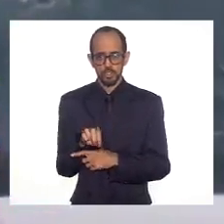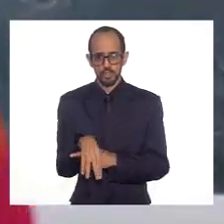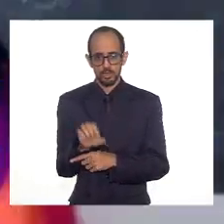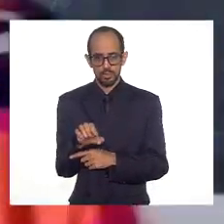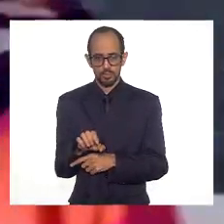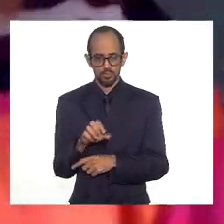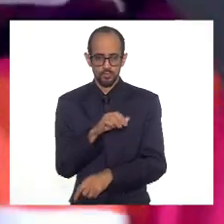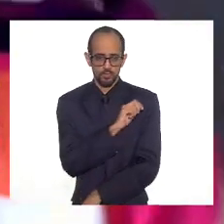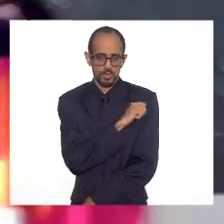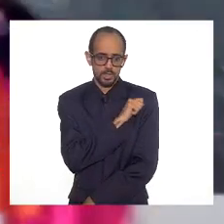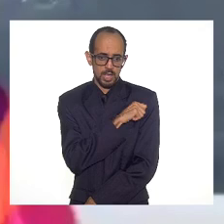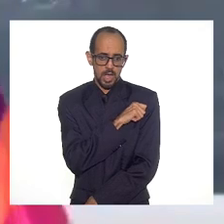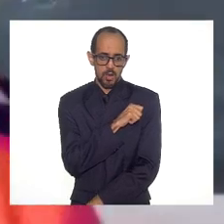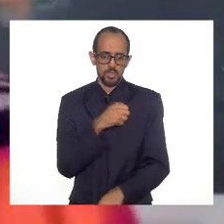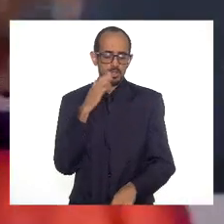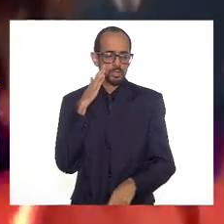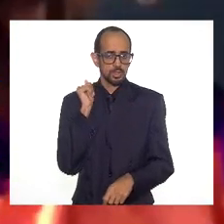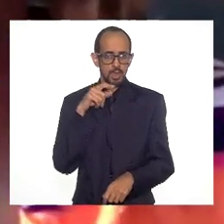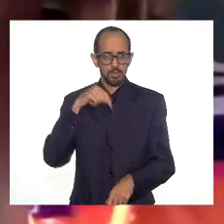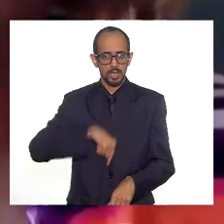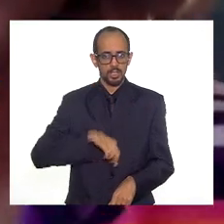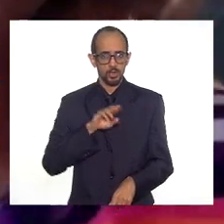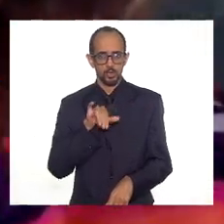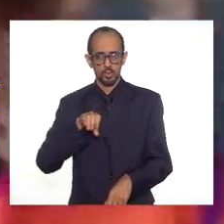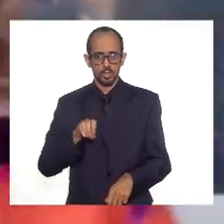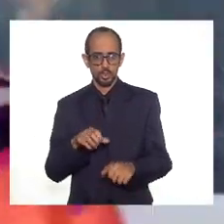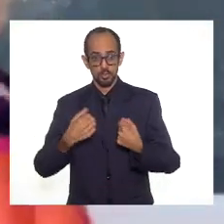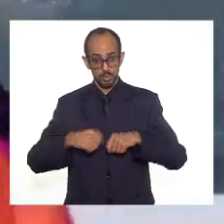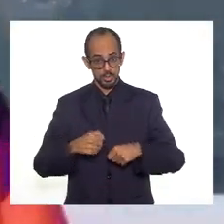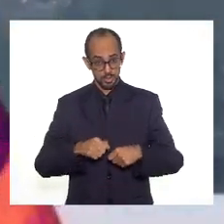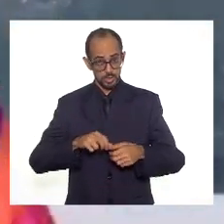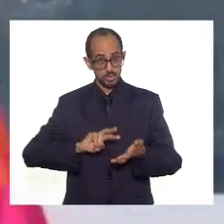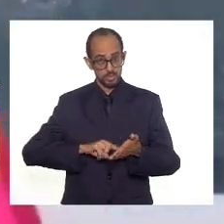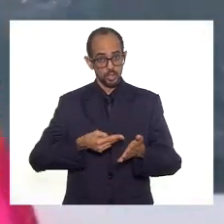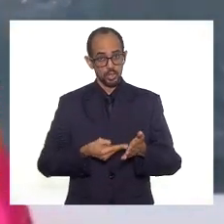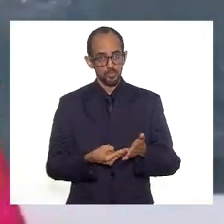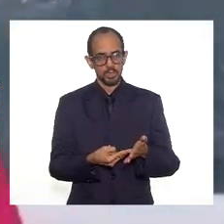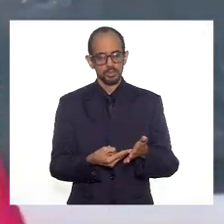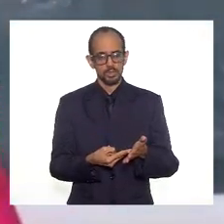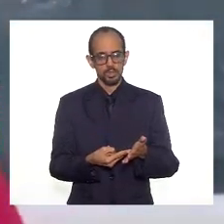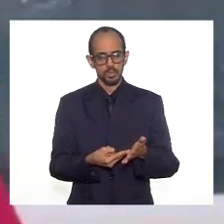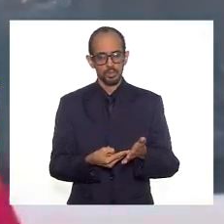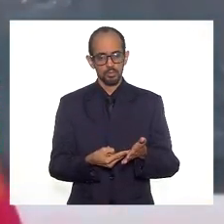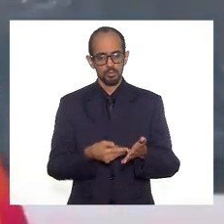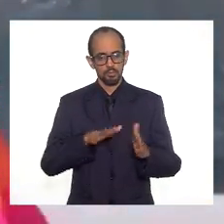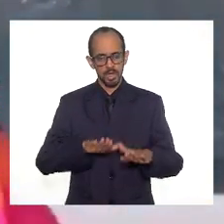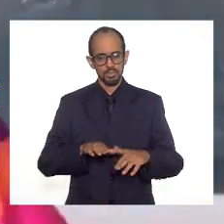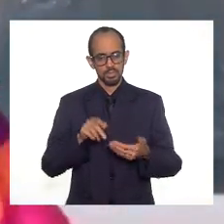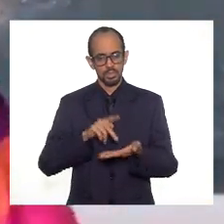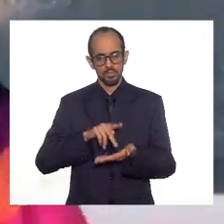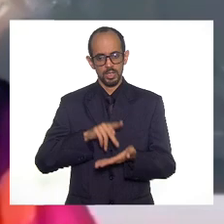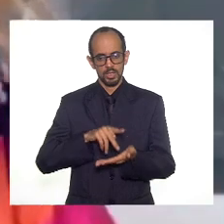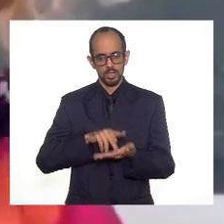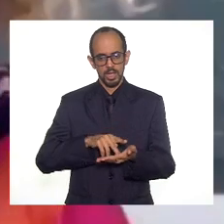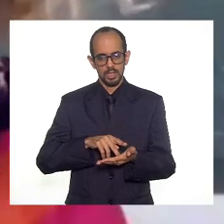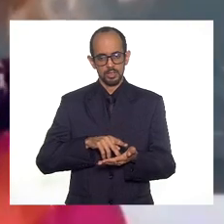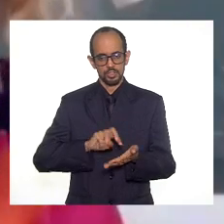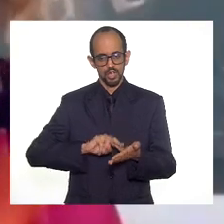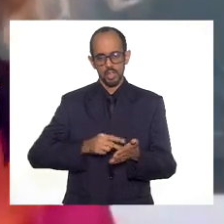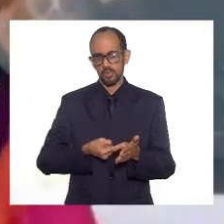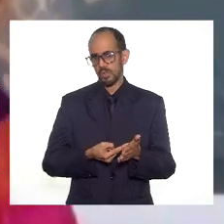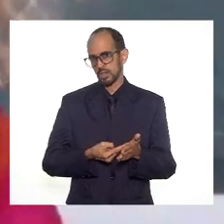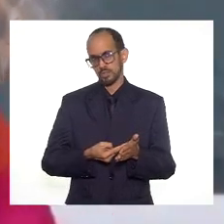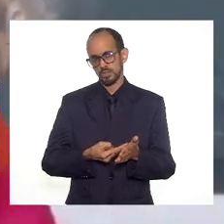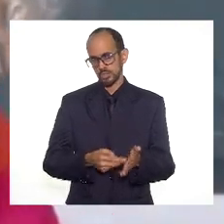há necessidade de renovação desse regime, que, na verdade, nem teria necessidade, pois renovado ele já deveria